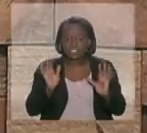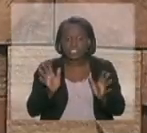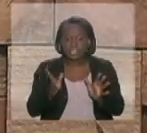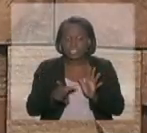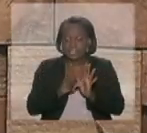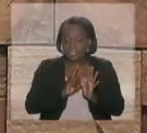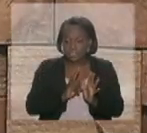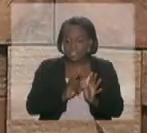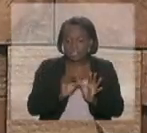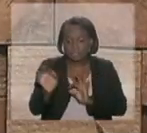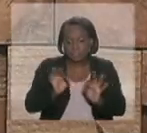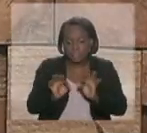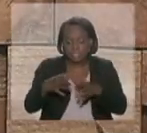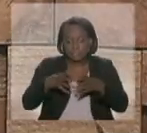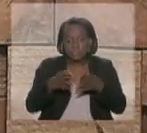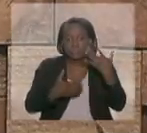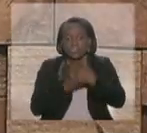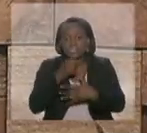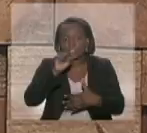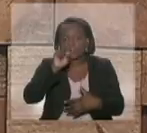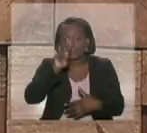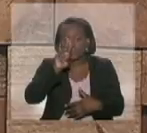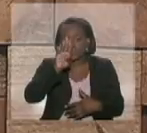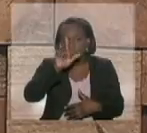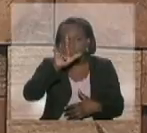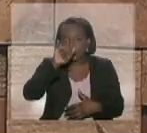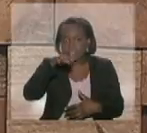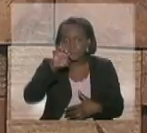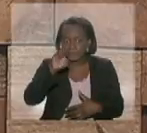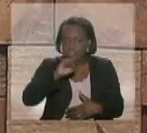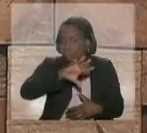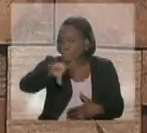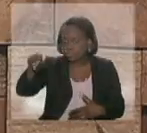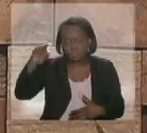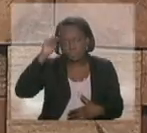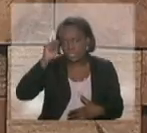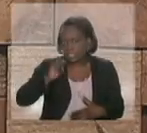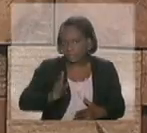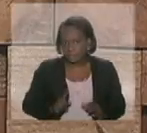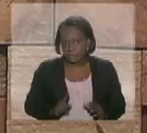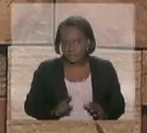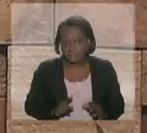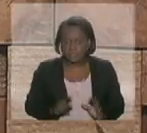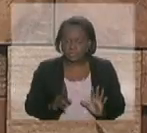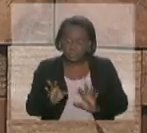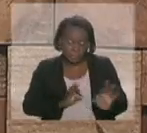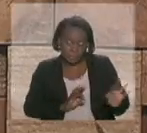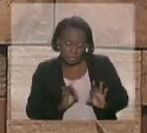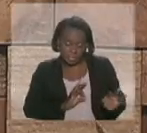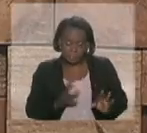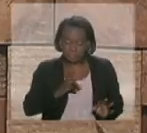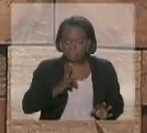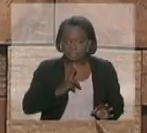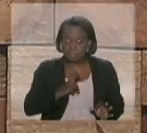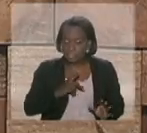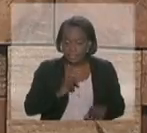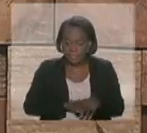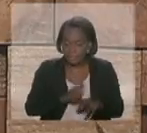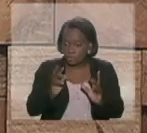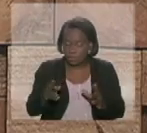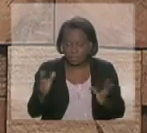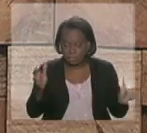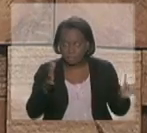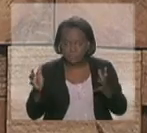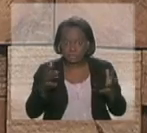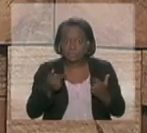paralelo a isso eu já tava e com as sublimes no forno e ninguém sabia eu tava